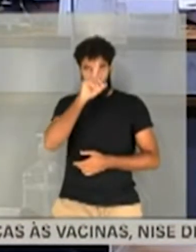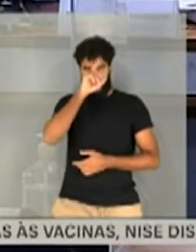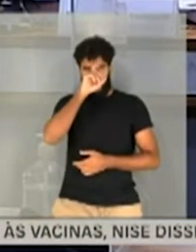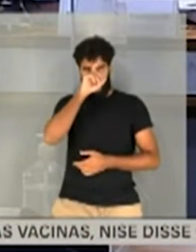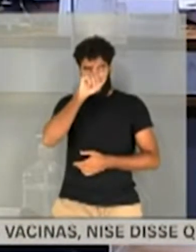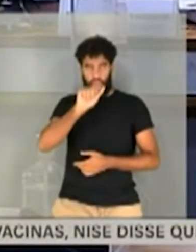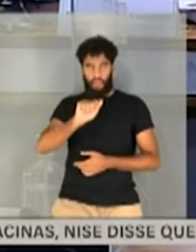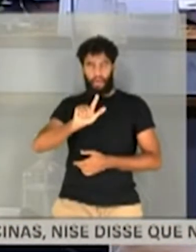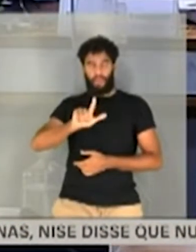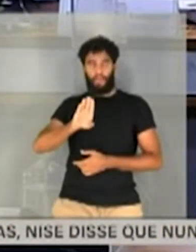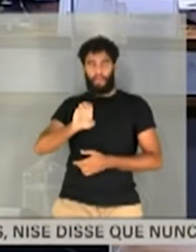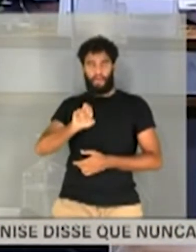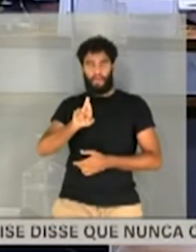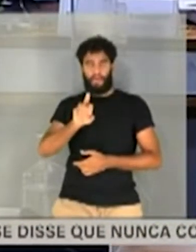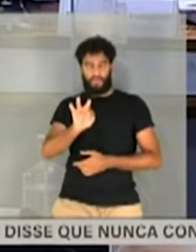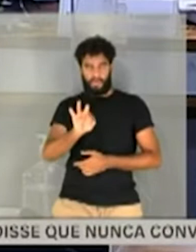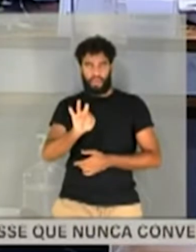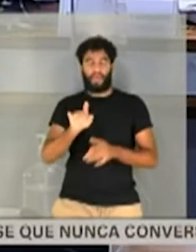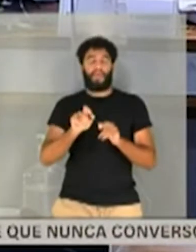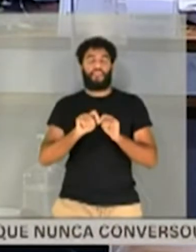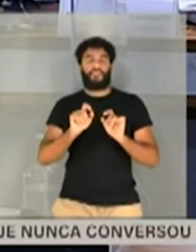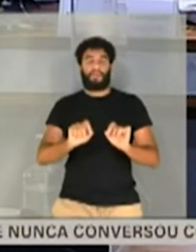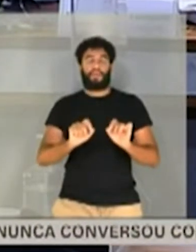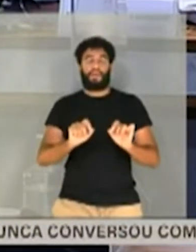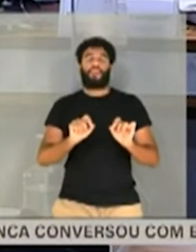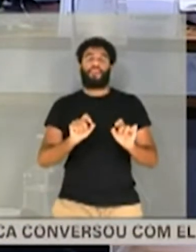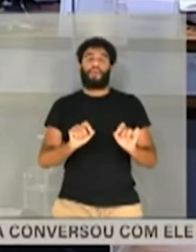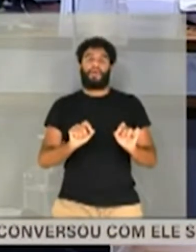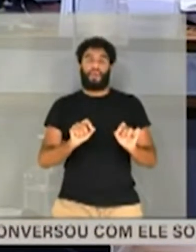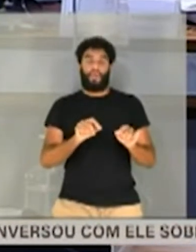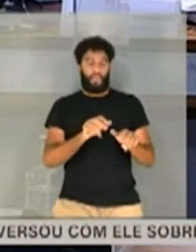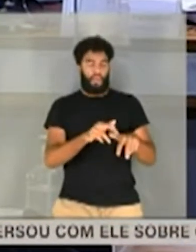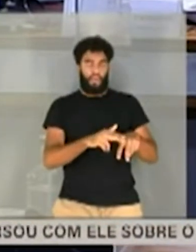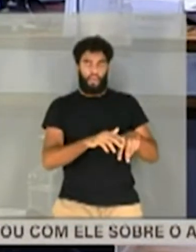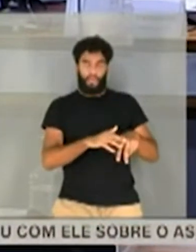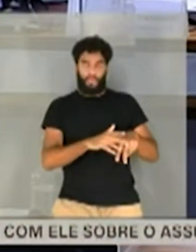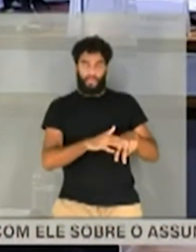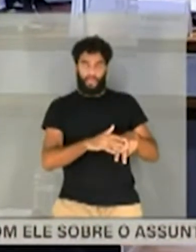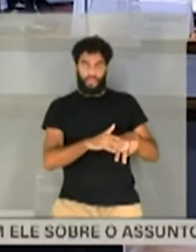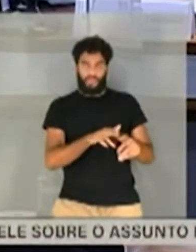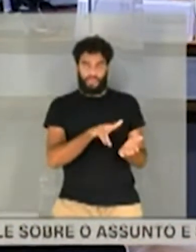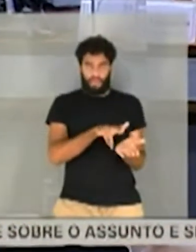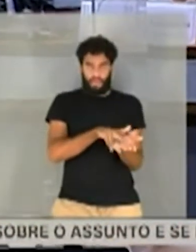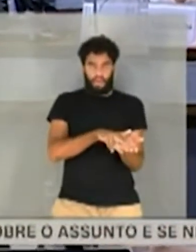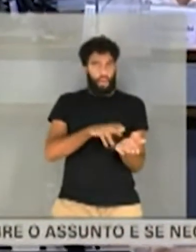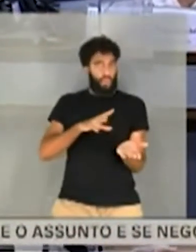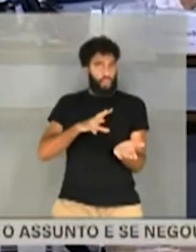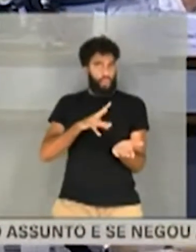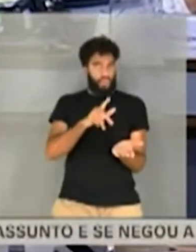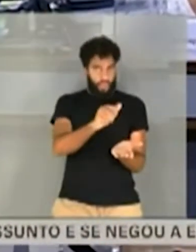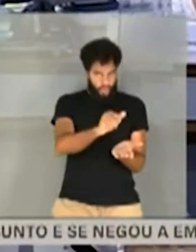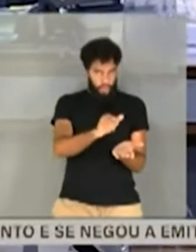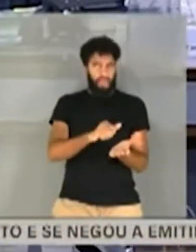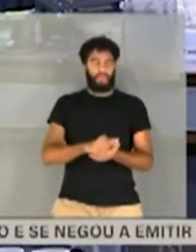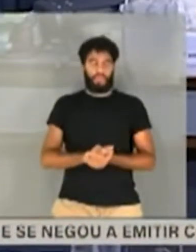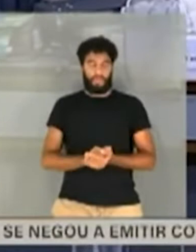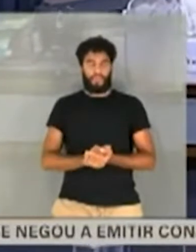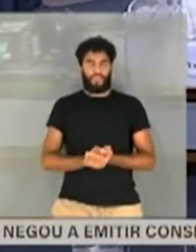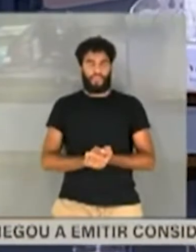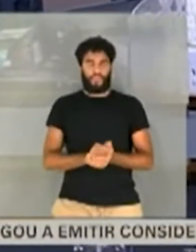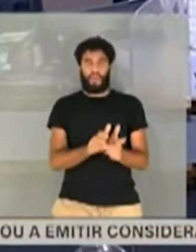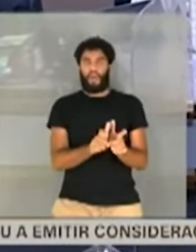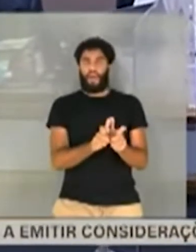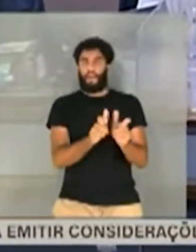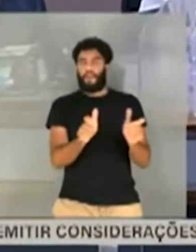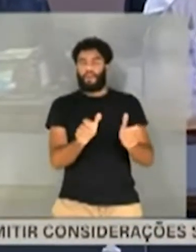a CPI da pandemia passou a ouvir a médica Nisi Yamaguchi. A imunologista e oncologista chegou a ser cotada para assumir o Ministério da Saúde quando